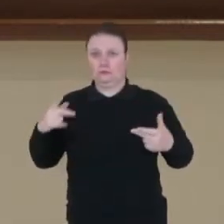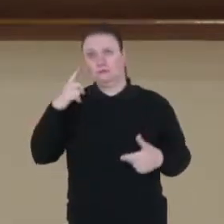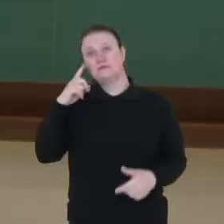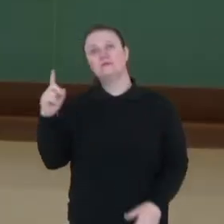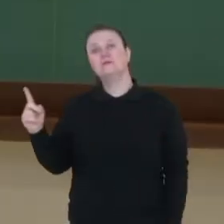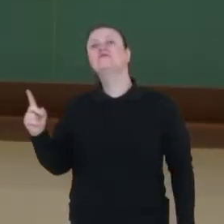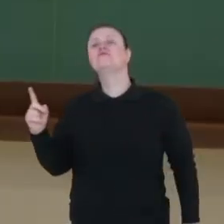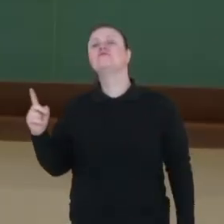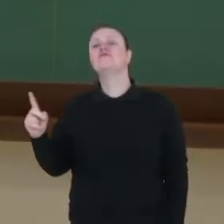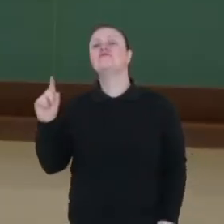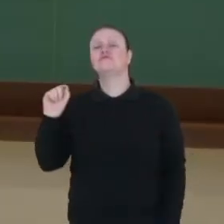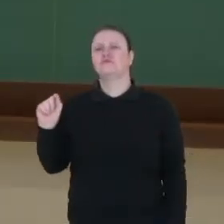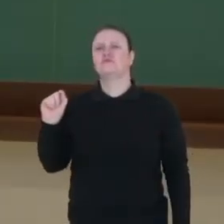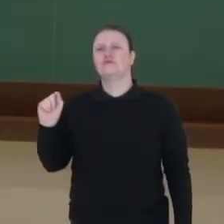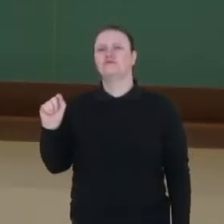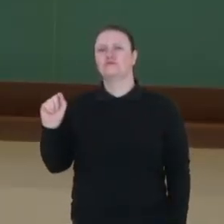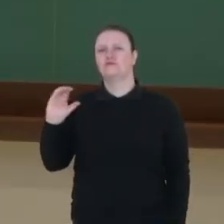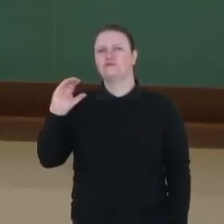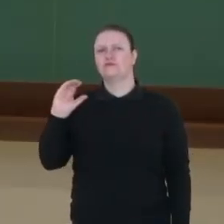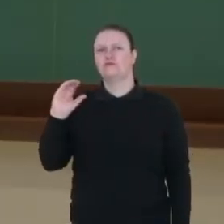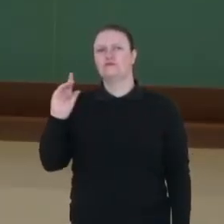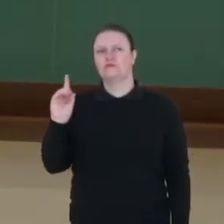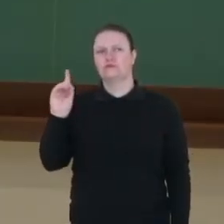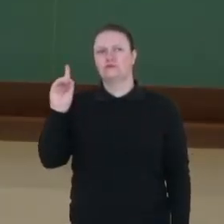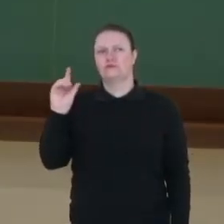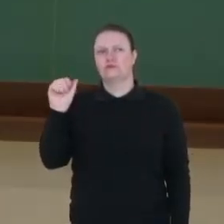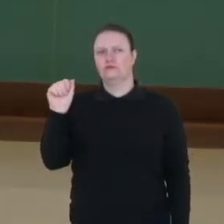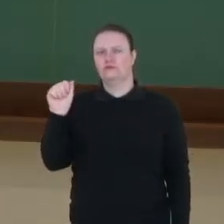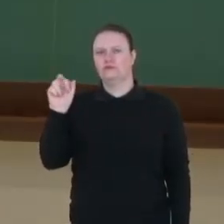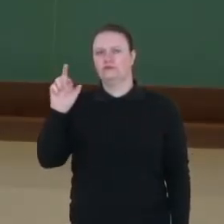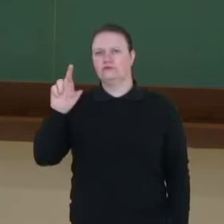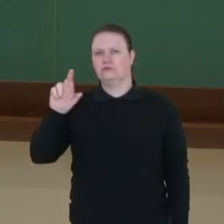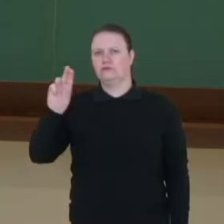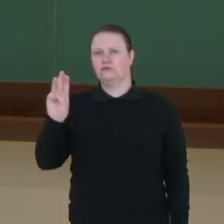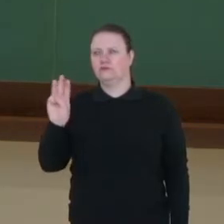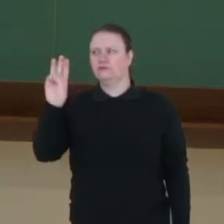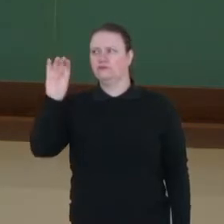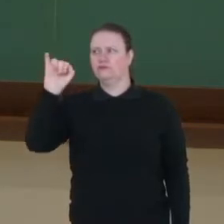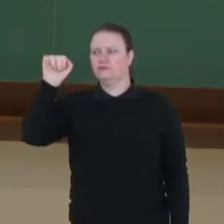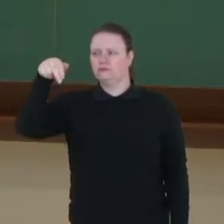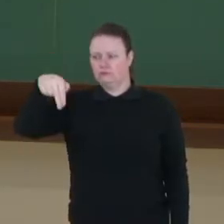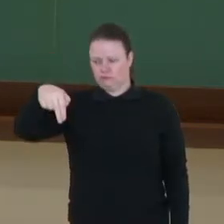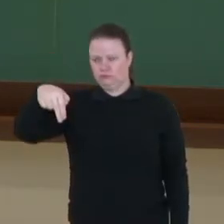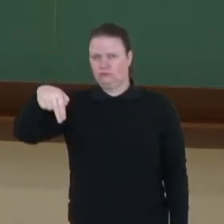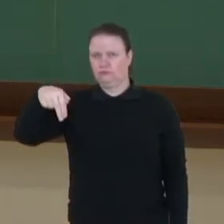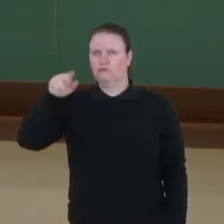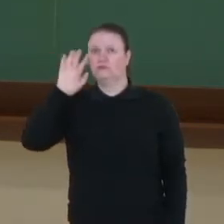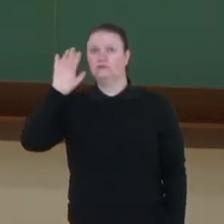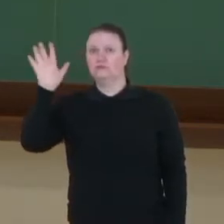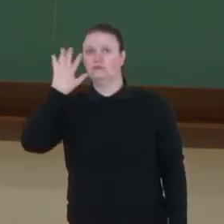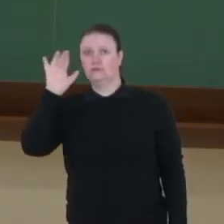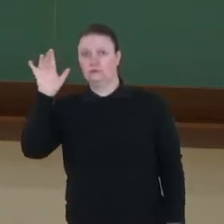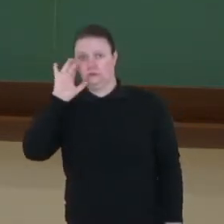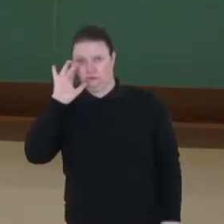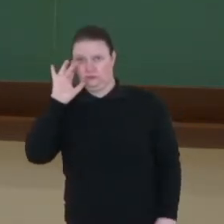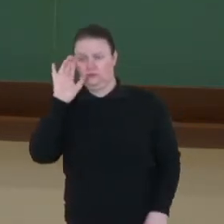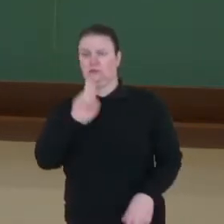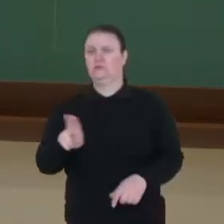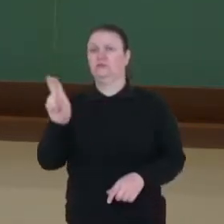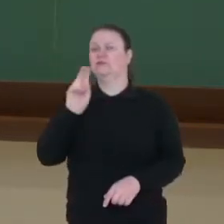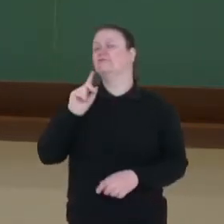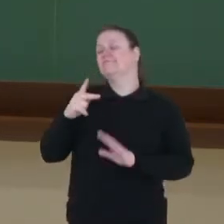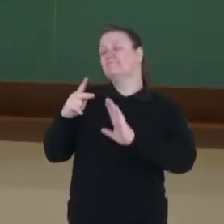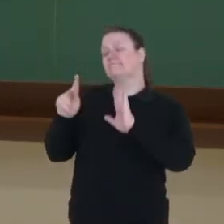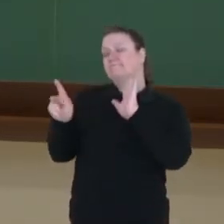daqui ser o Charles Darwin e o nome dessa teoria utilizada ser o darwinismo